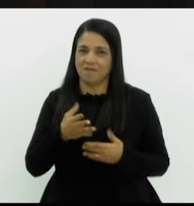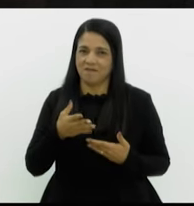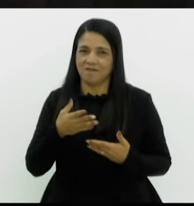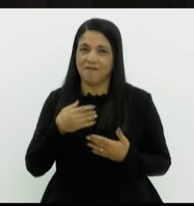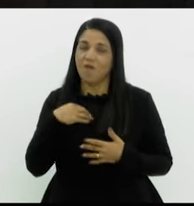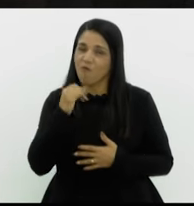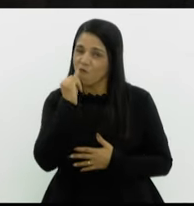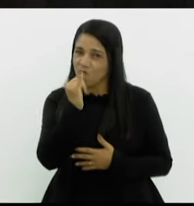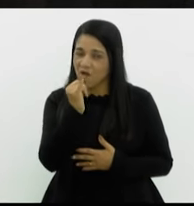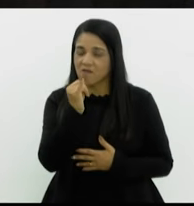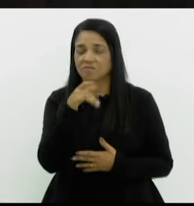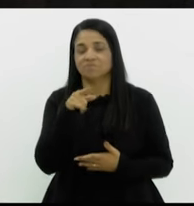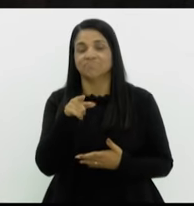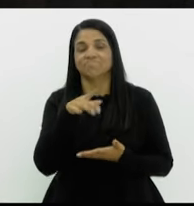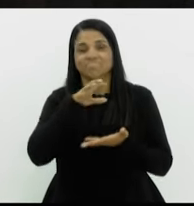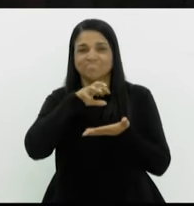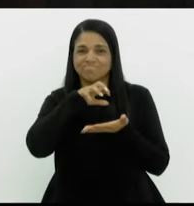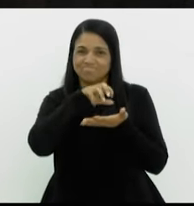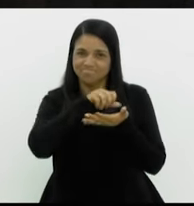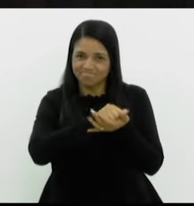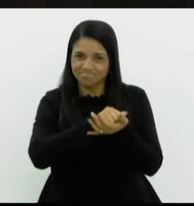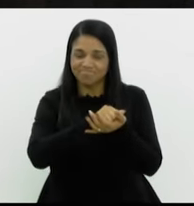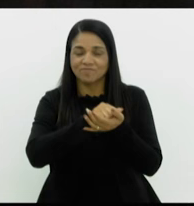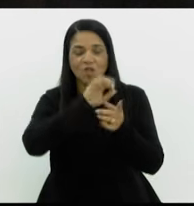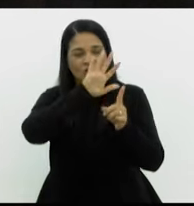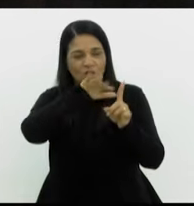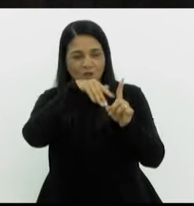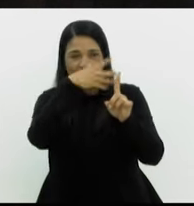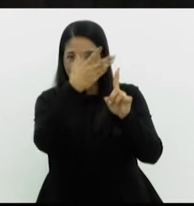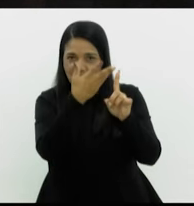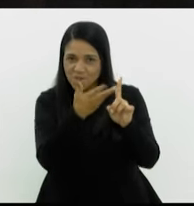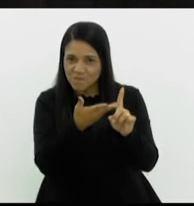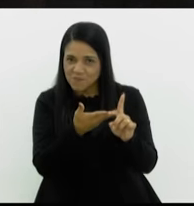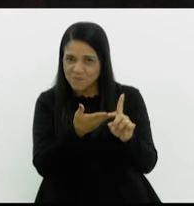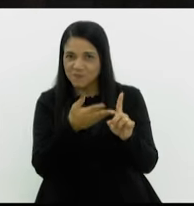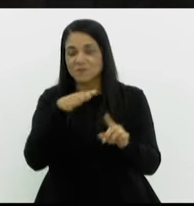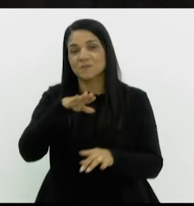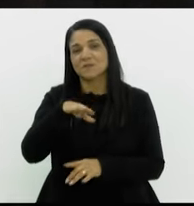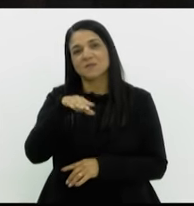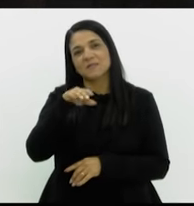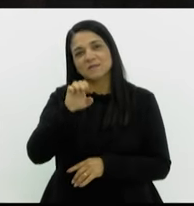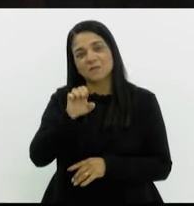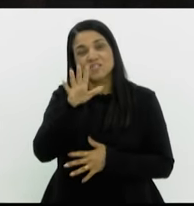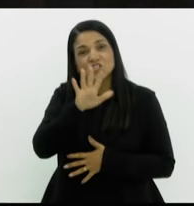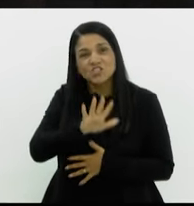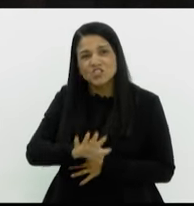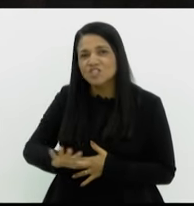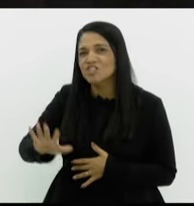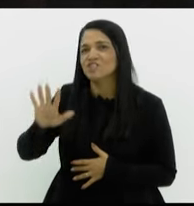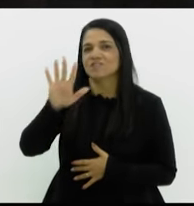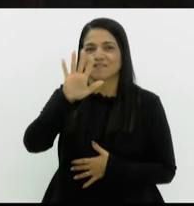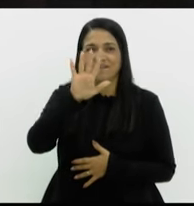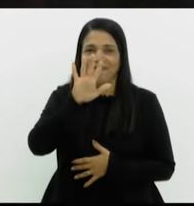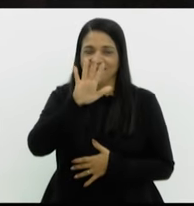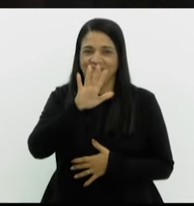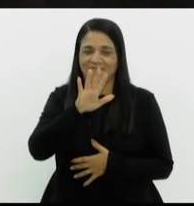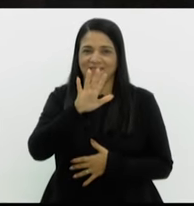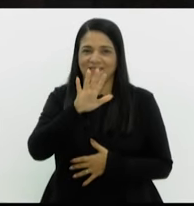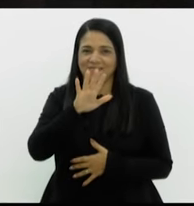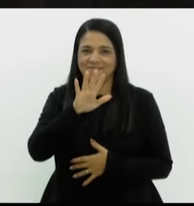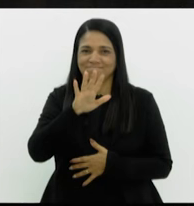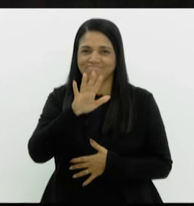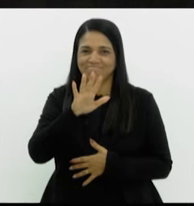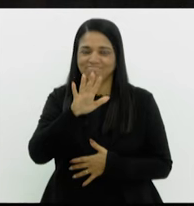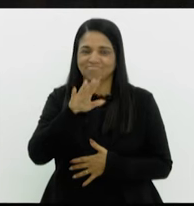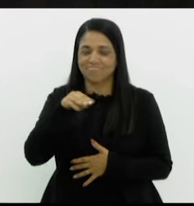deixar registrada a homenagem às mães, de uma maneira geral, por essa